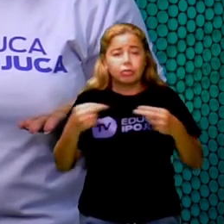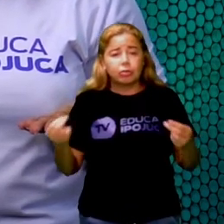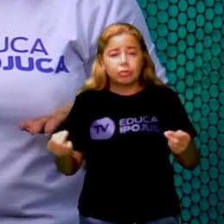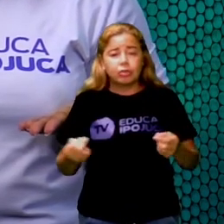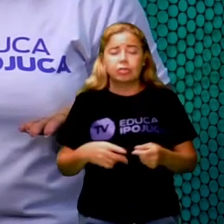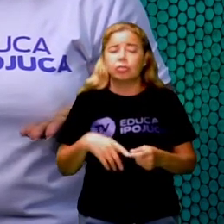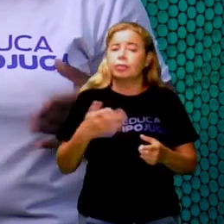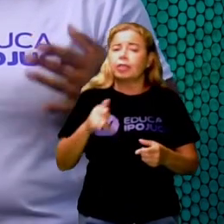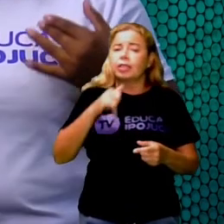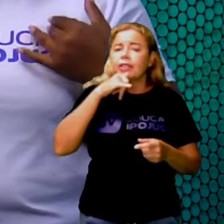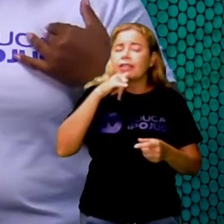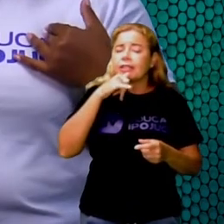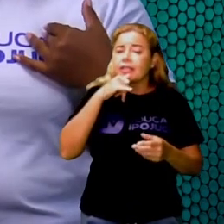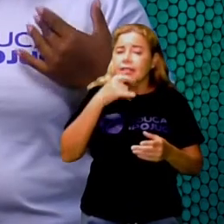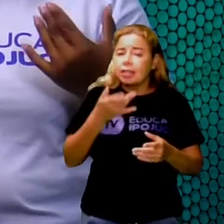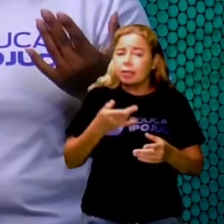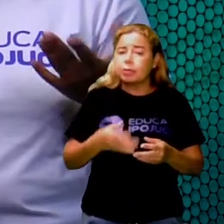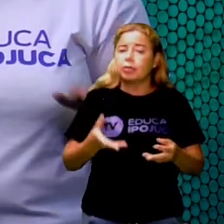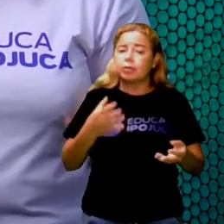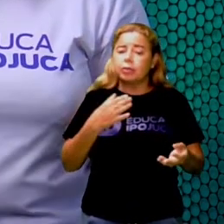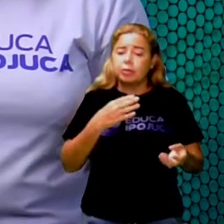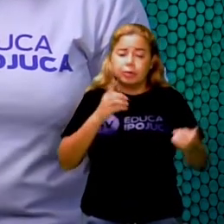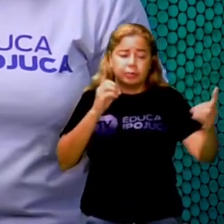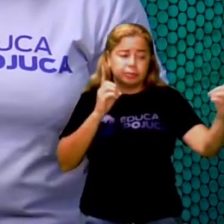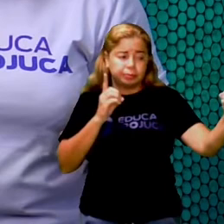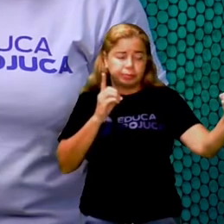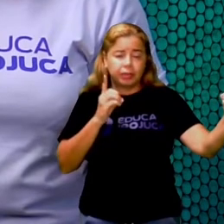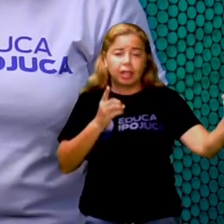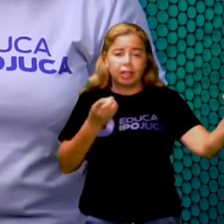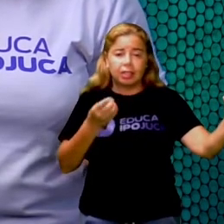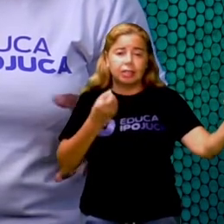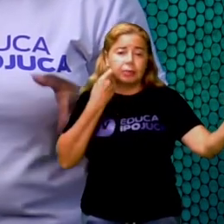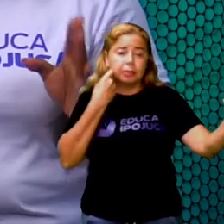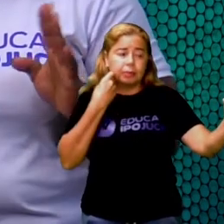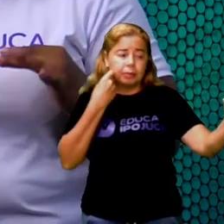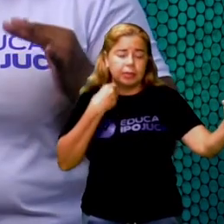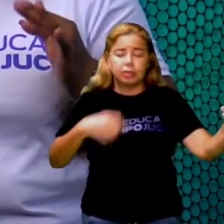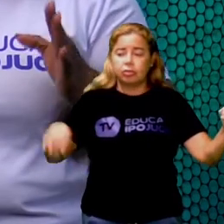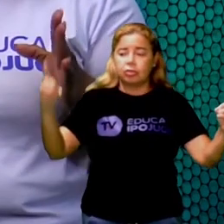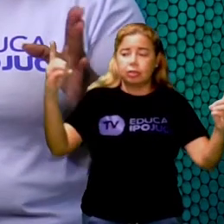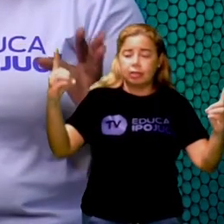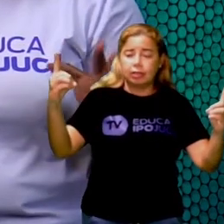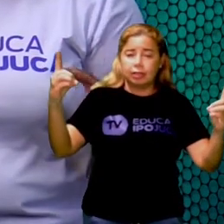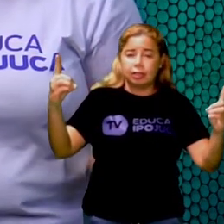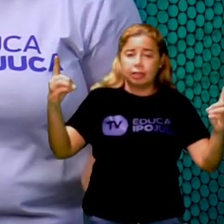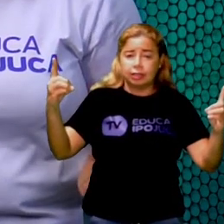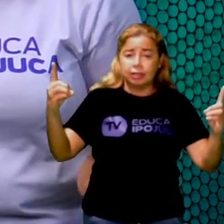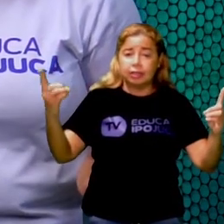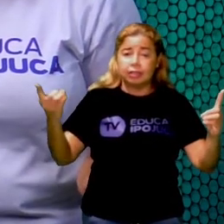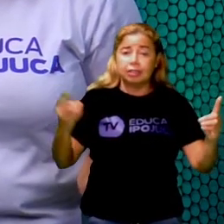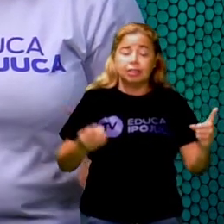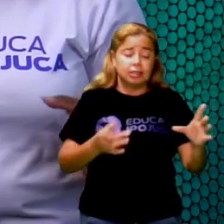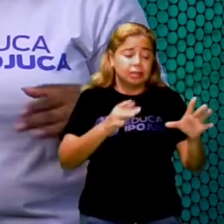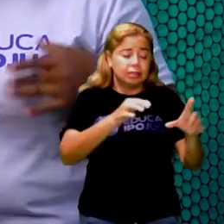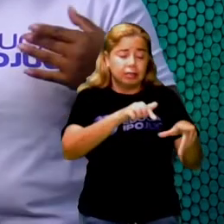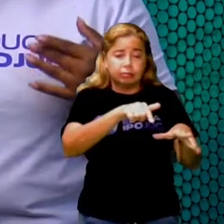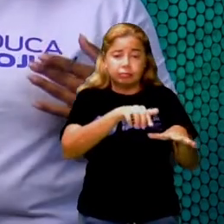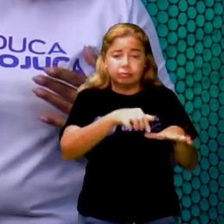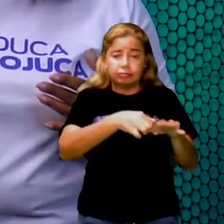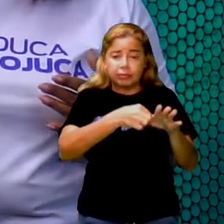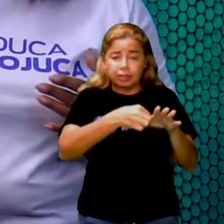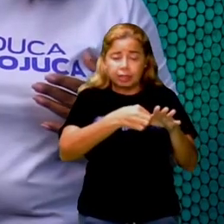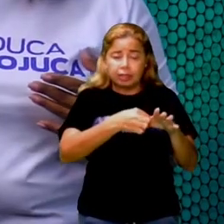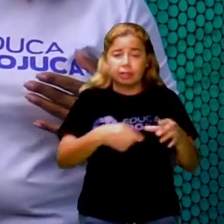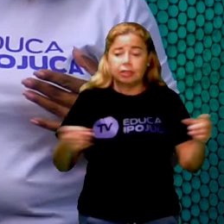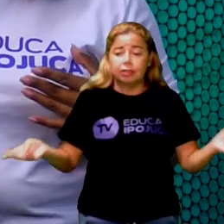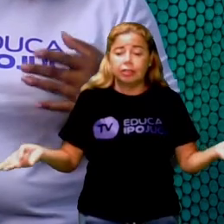uma carne, o sal por outro produto e assim sucessivamente.